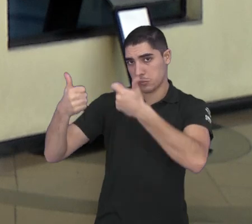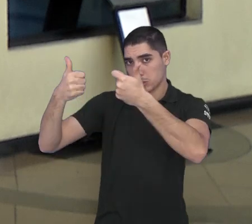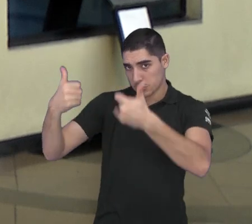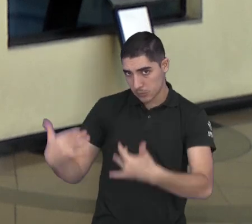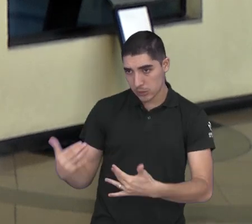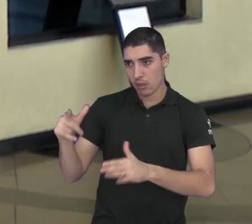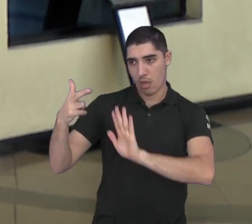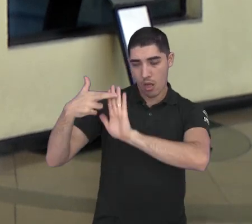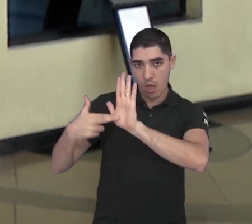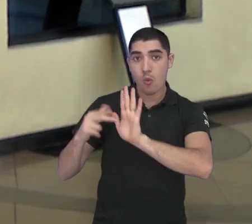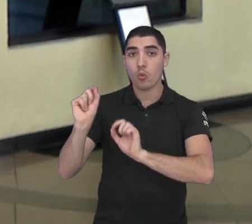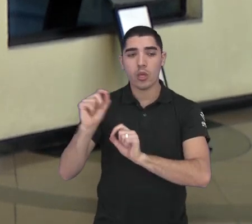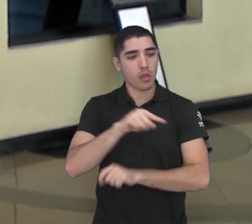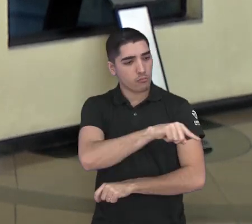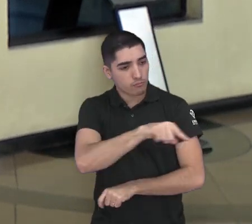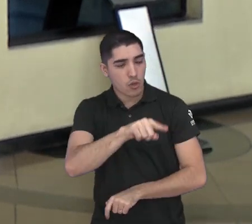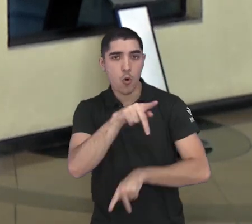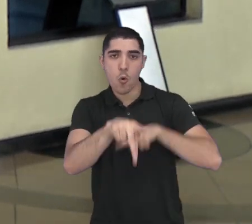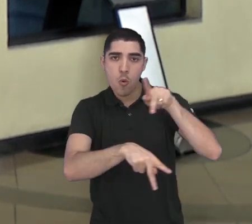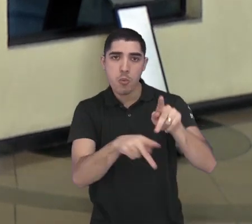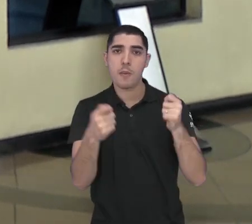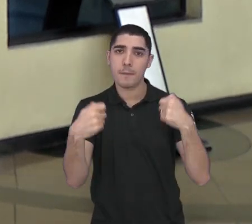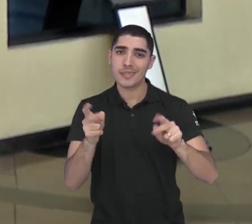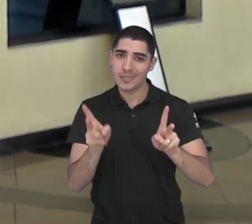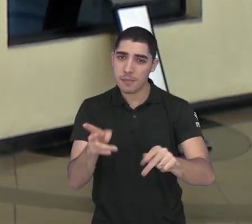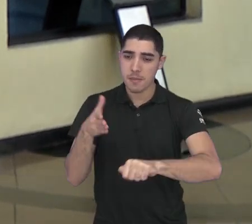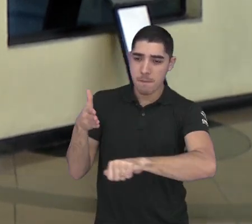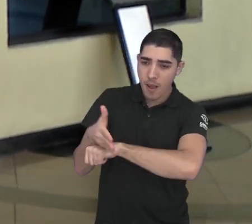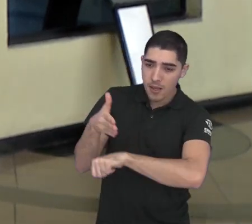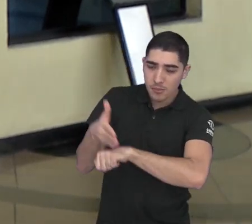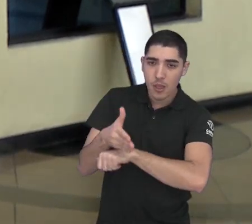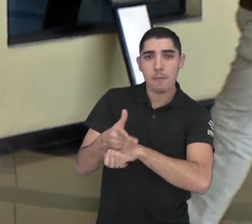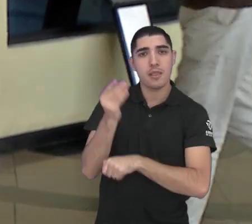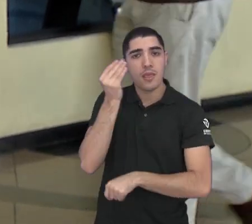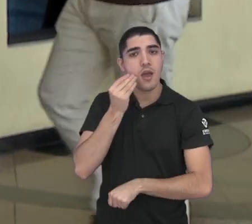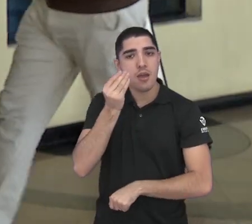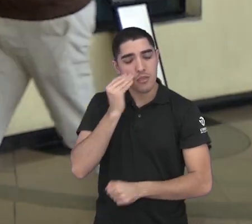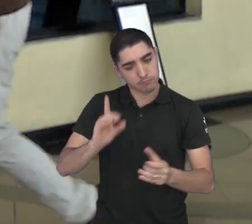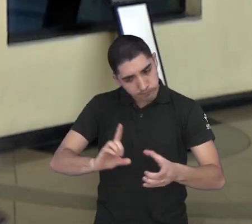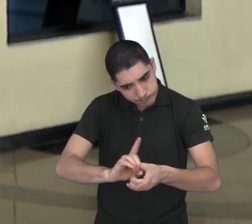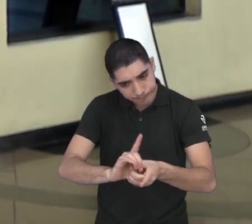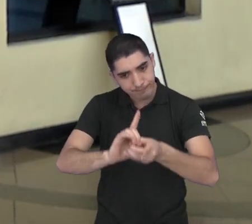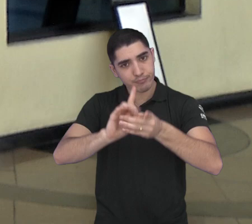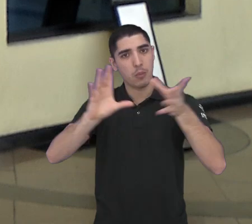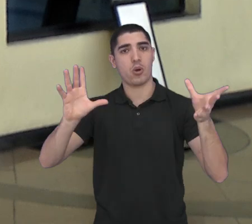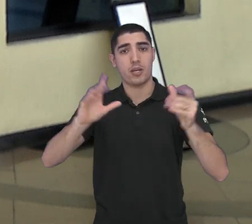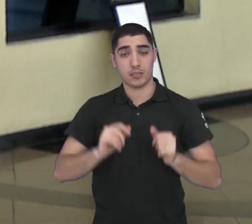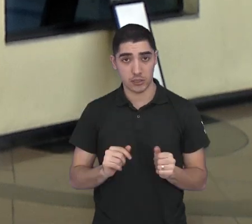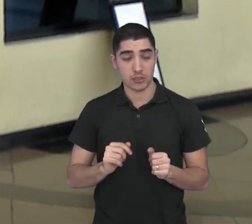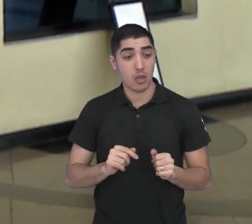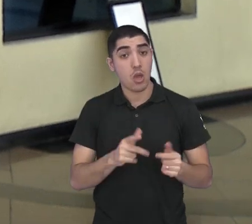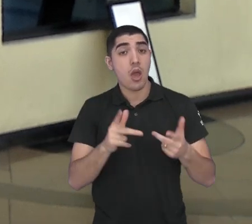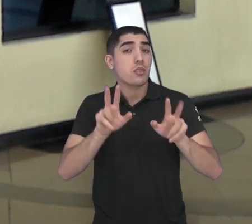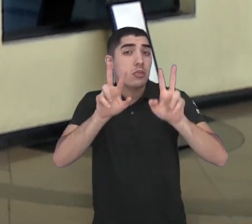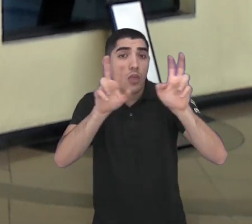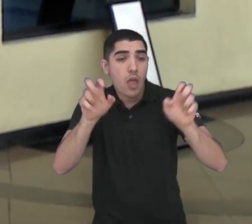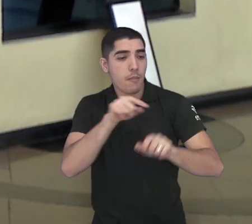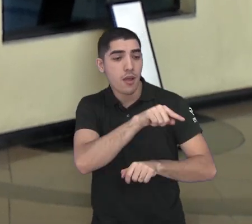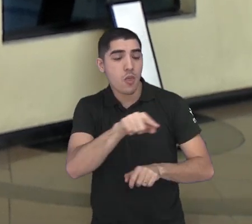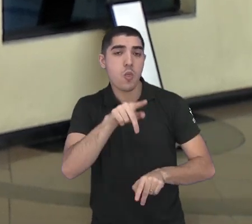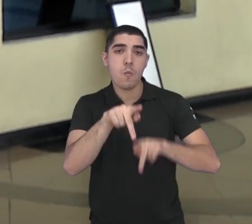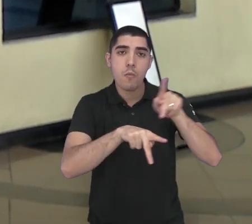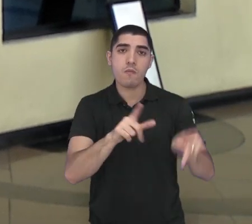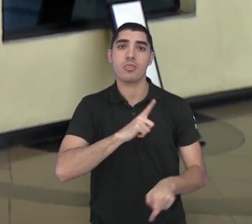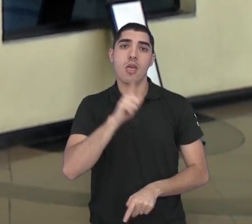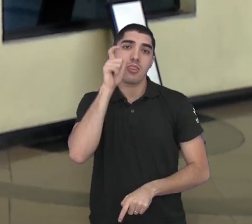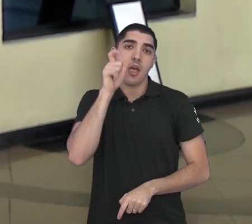que é garantir a gestão democrática, né, e a participação da população em vários assuntos que sejam do seu interesse, né? Então são questões sensíveis